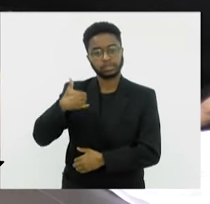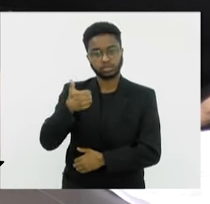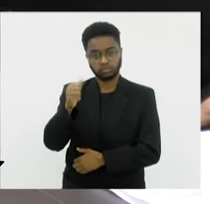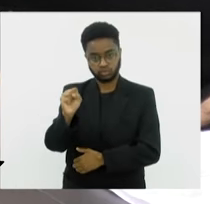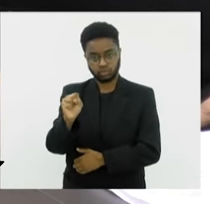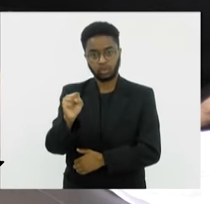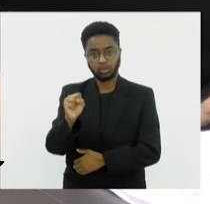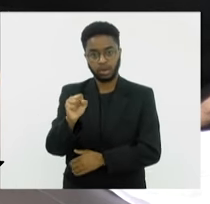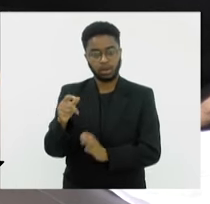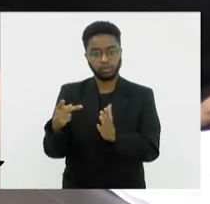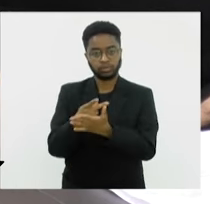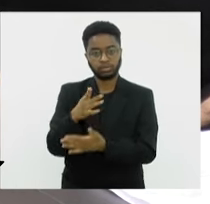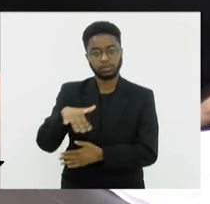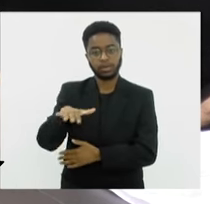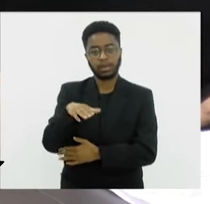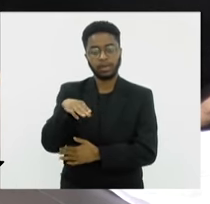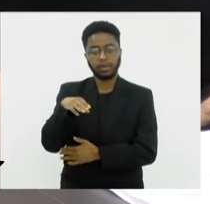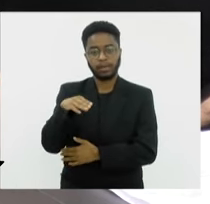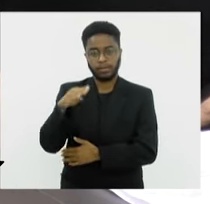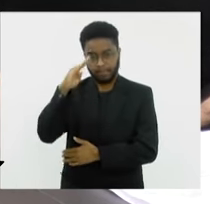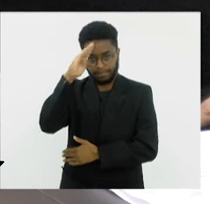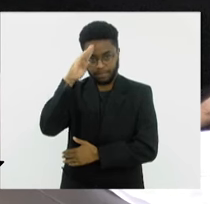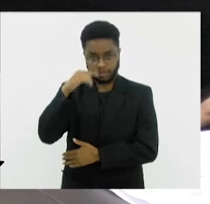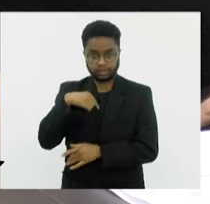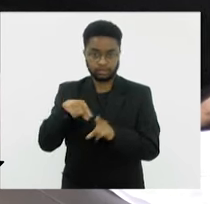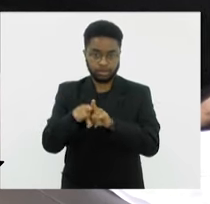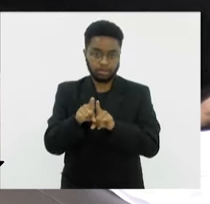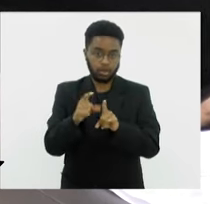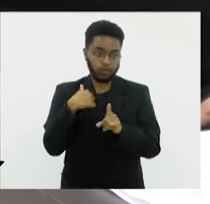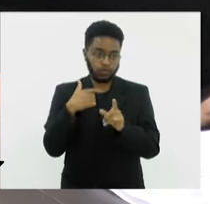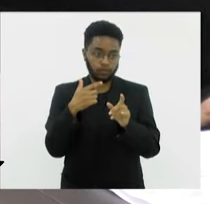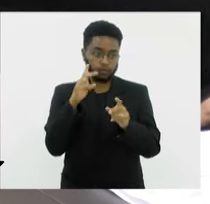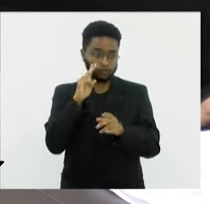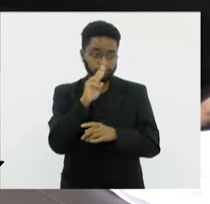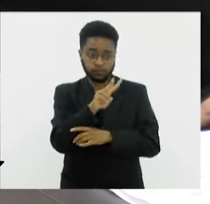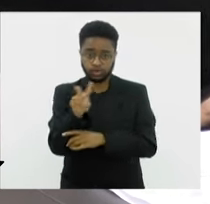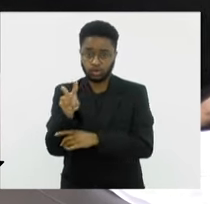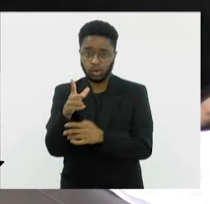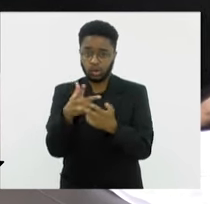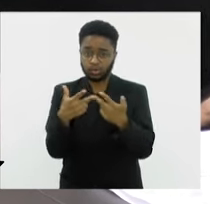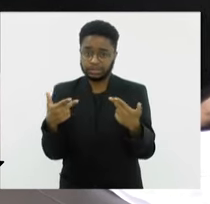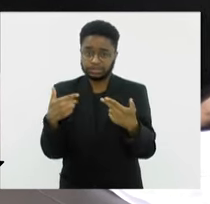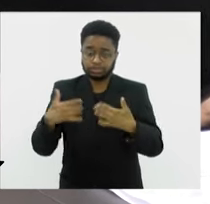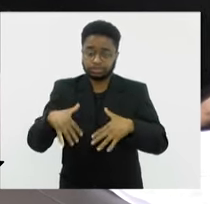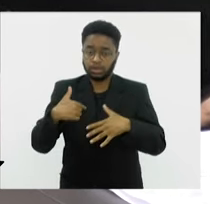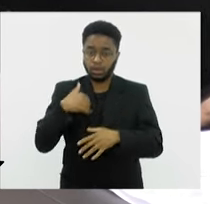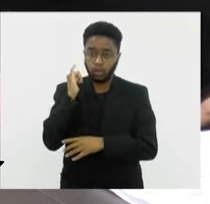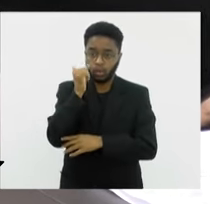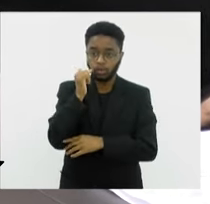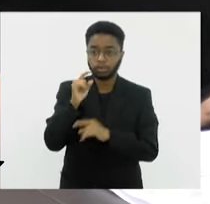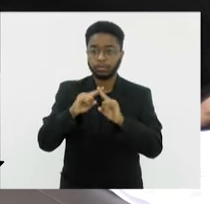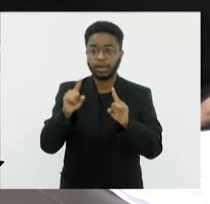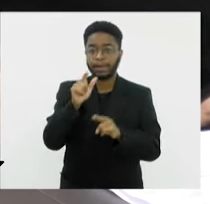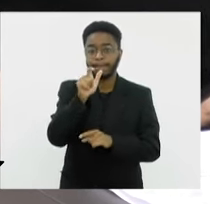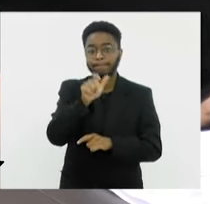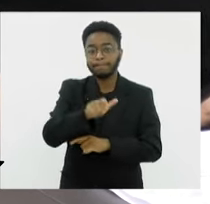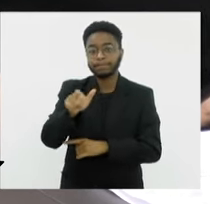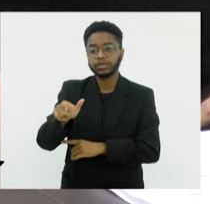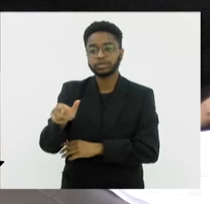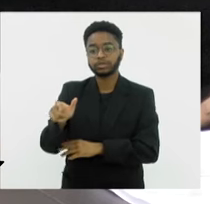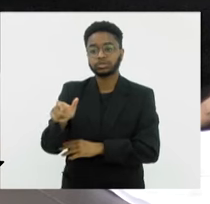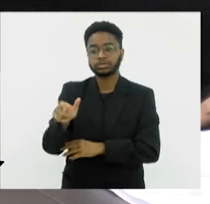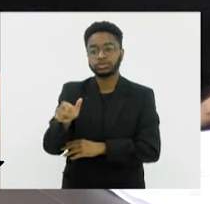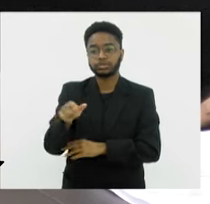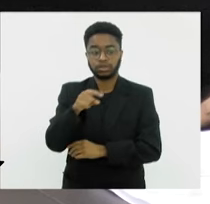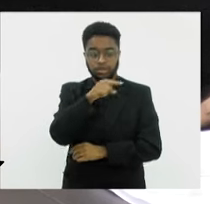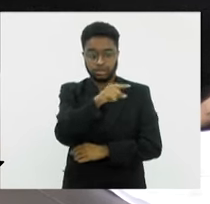na Vila Militar. E vi coisas daquelas que eu conto e as pessoas ficam, o deputado Luiz Paulo,